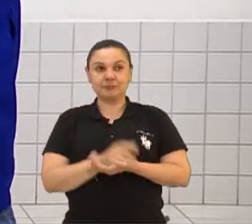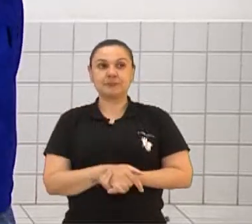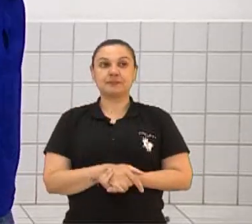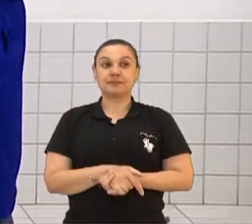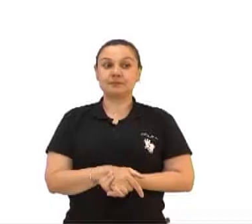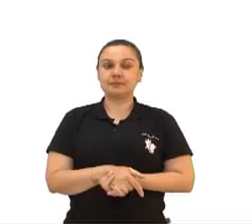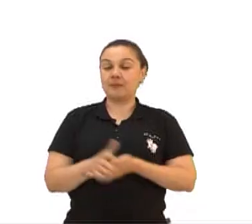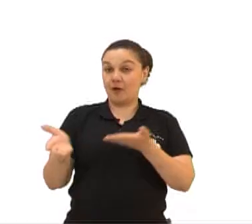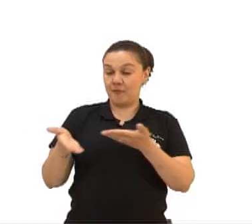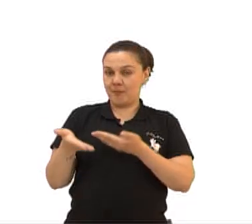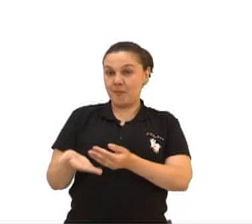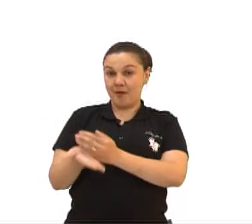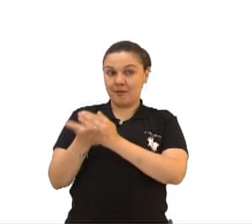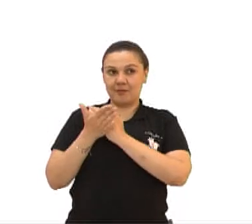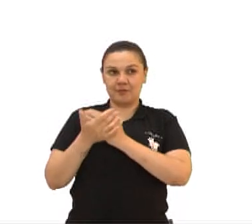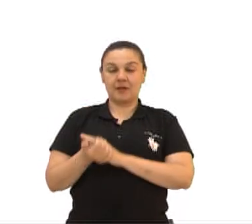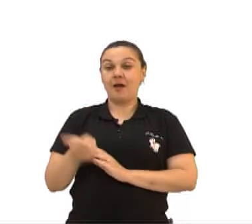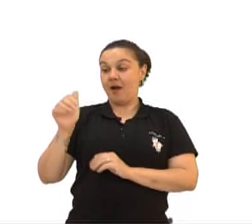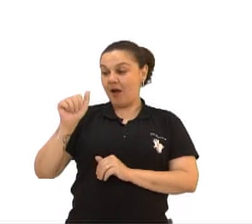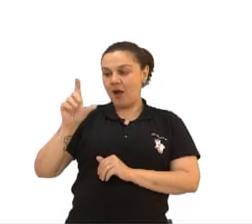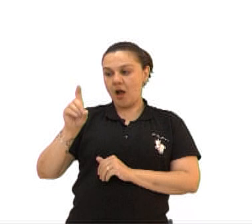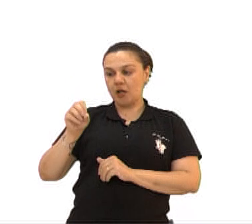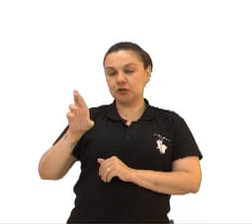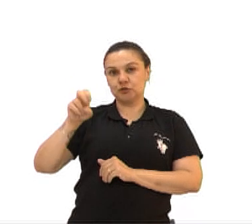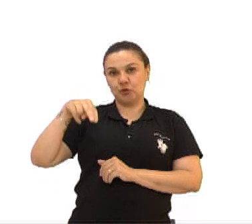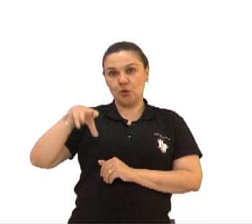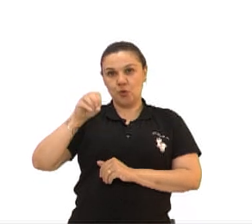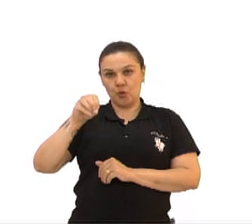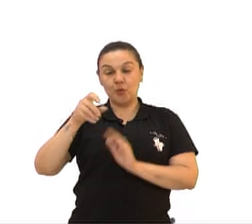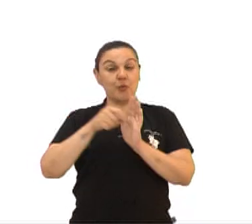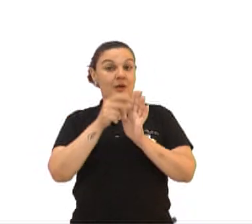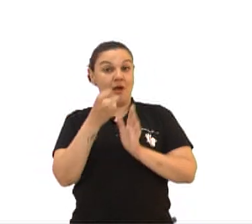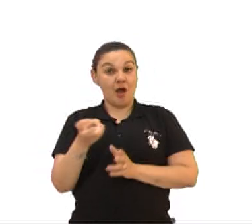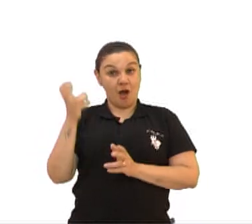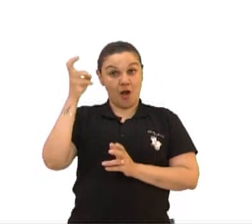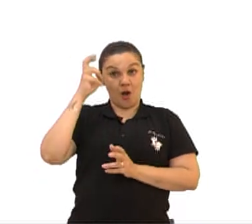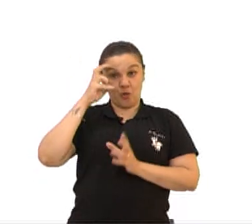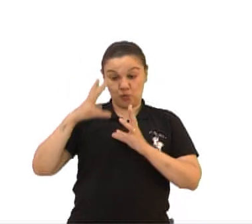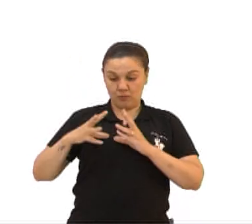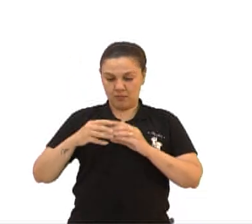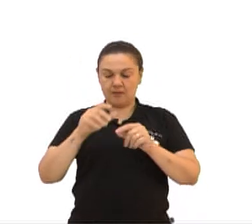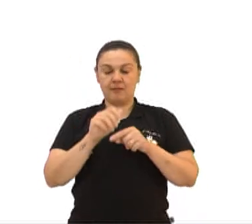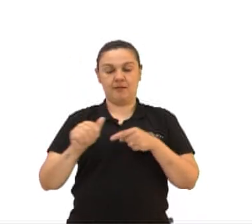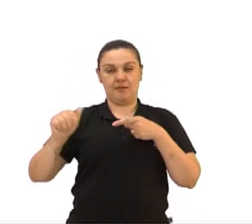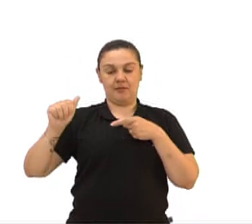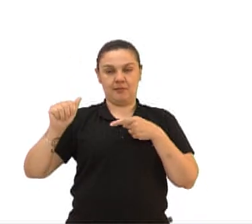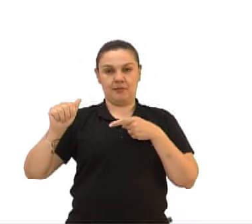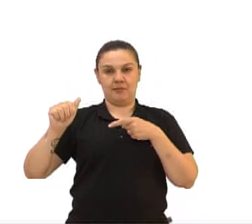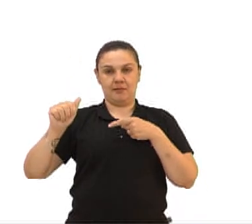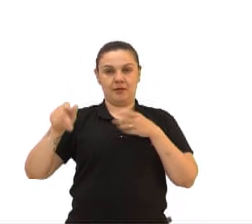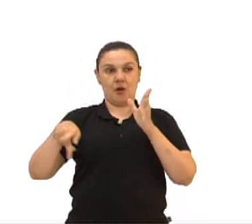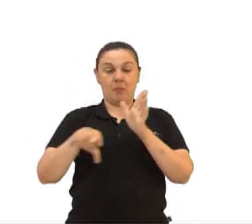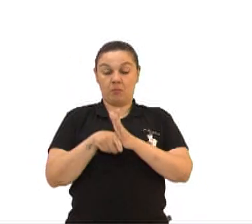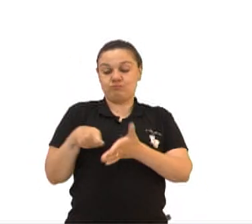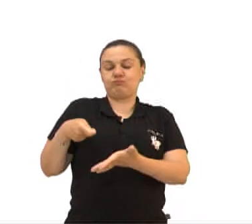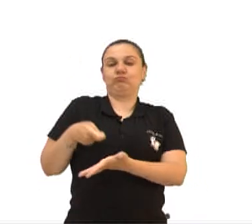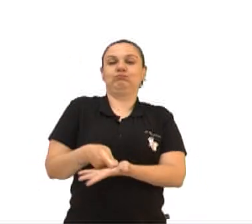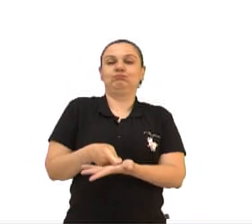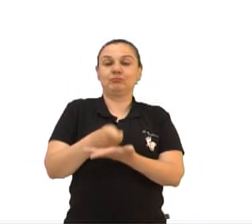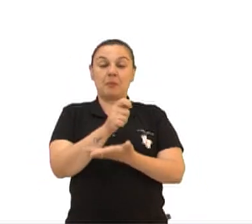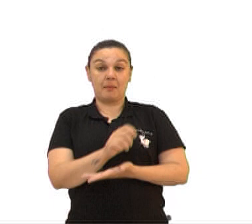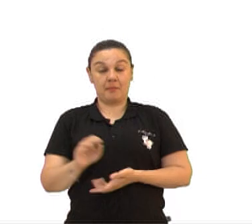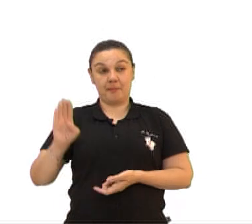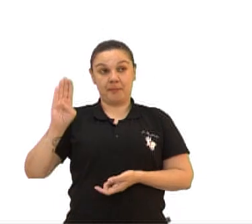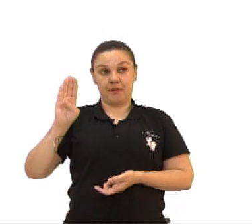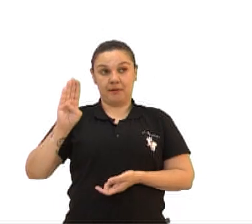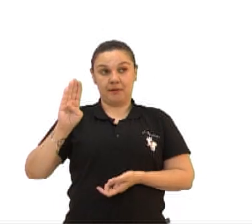tá? Então vamos acompanhar aqui. Para Adorno, a cultura de massa é alternativa A, meio de dominação, ou